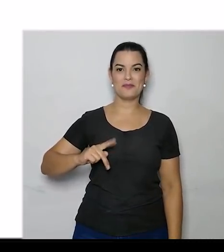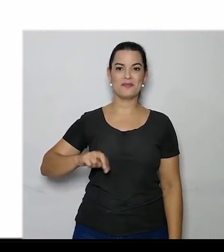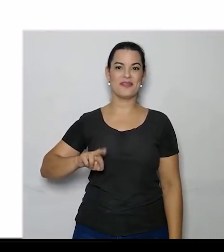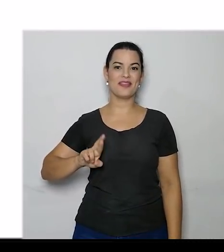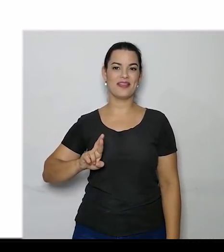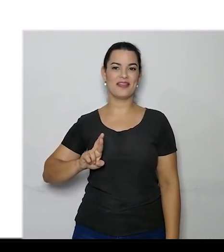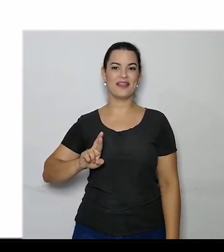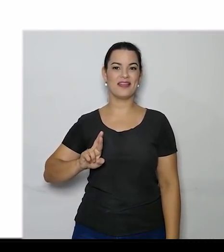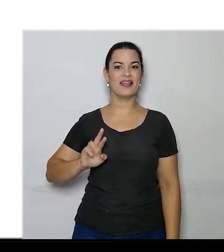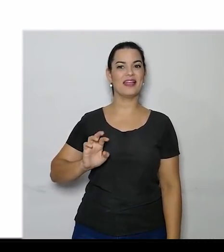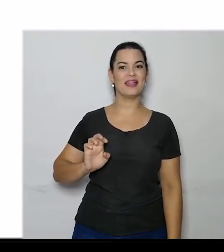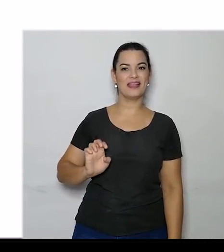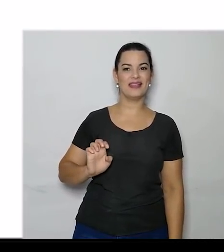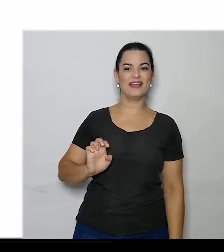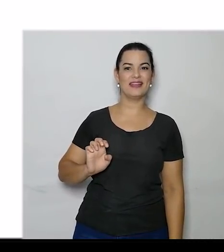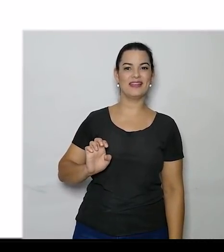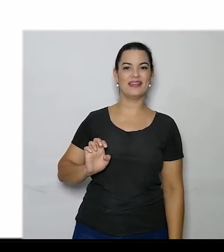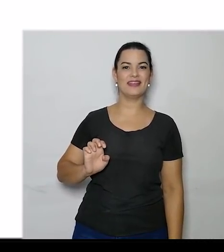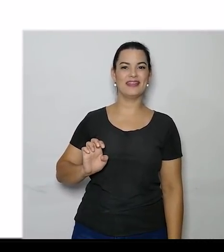P-R-E.